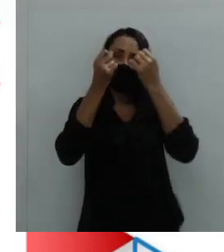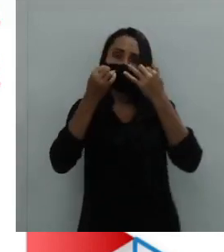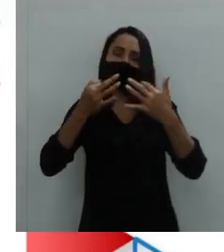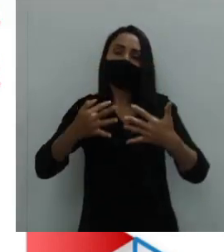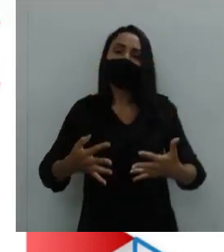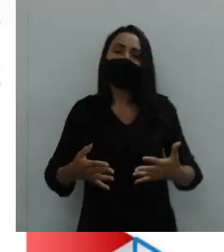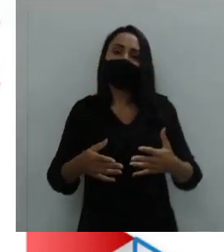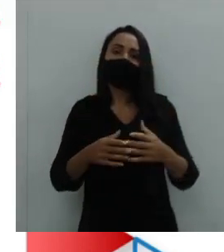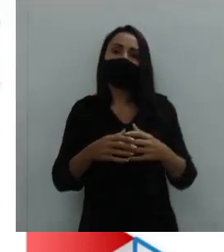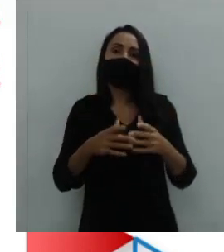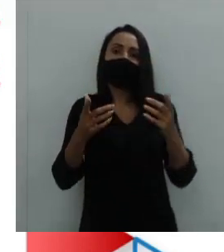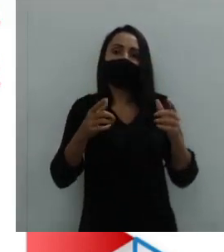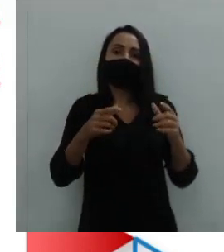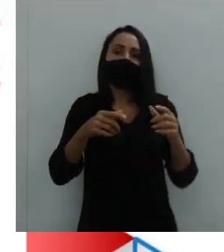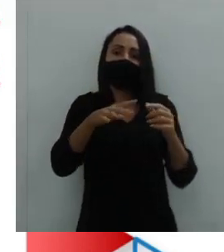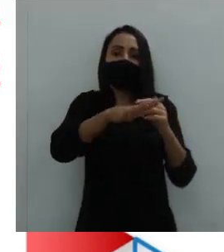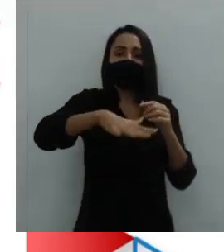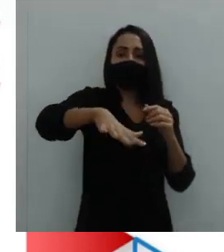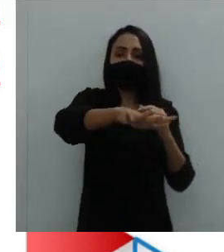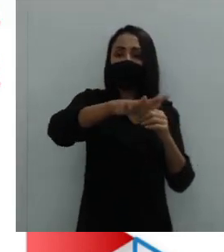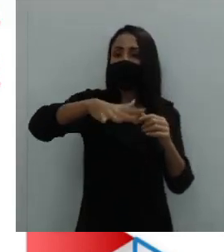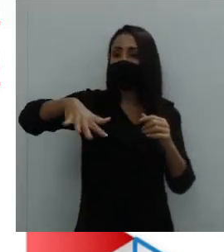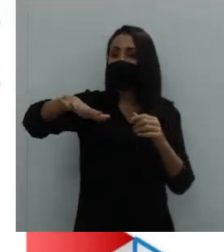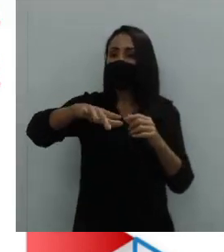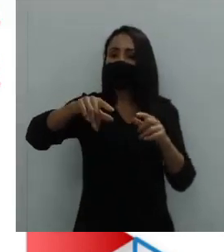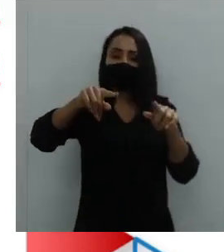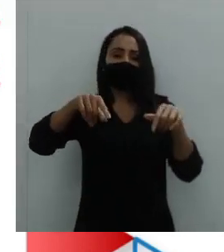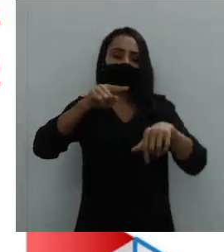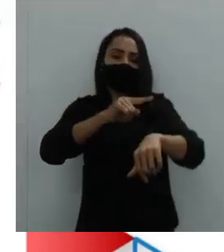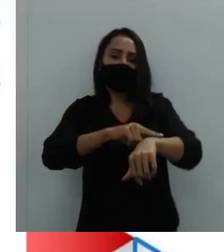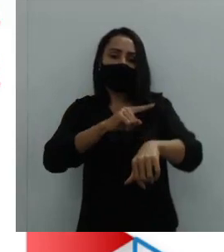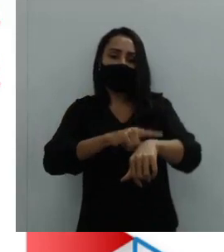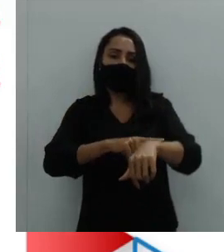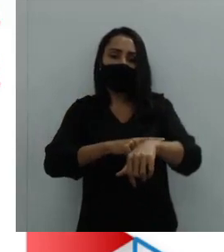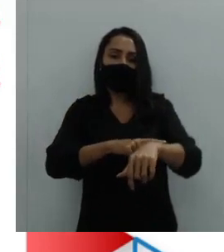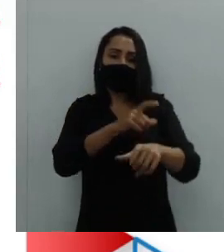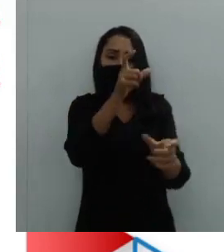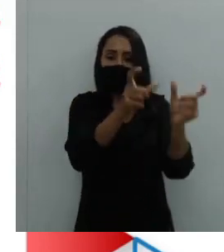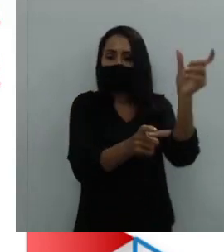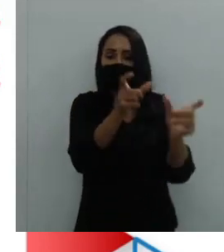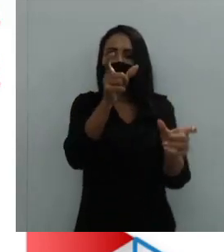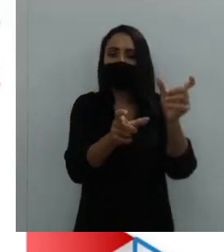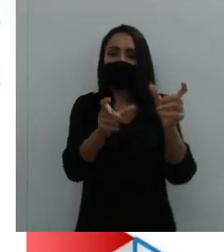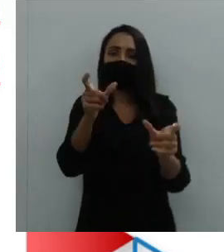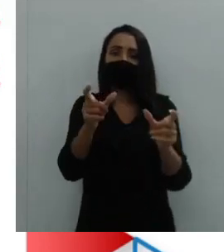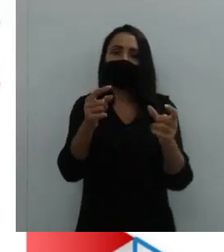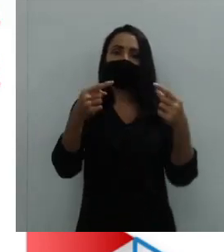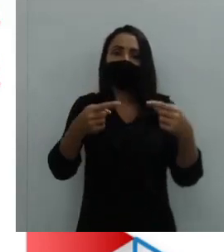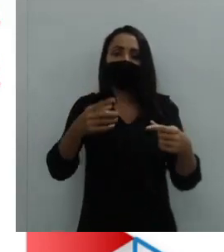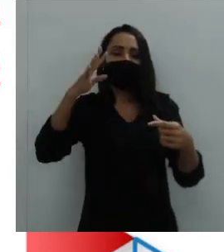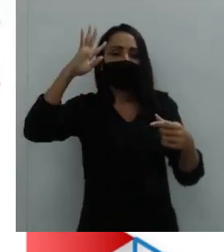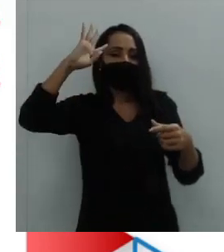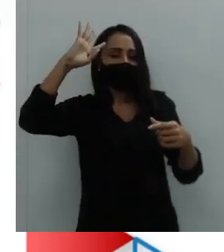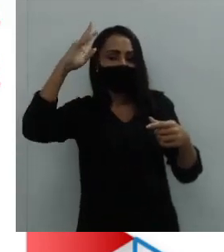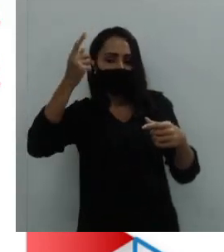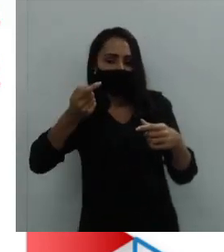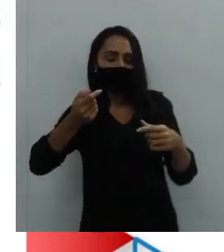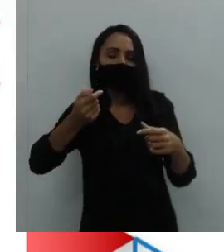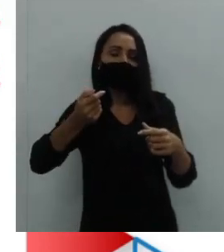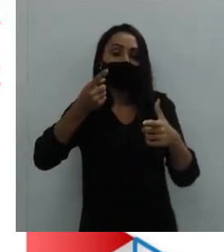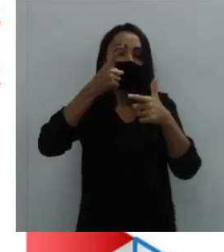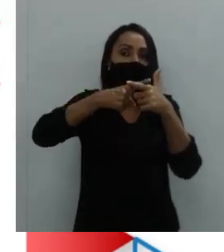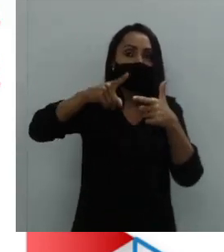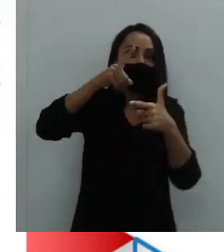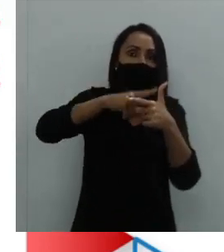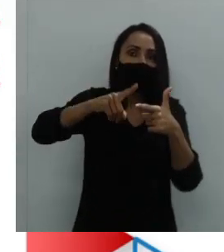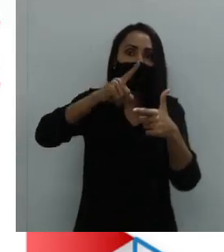O cenário, o tempo, o lugar, personagens, o conflito, a resolução do conflito,